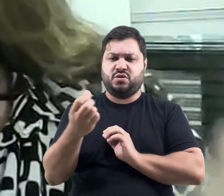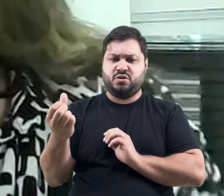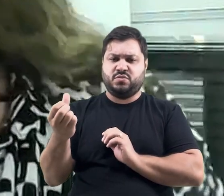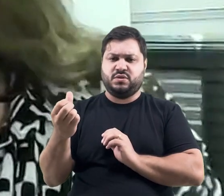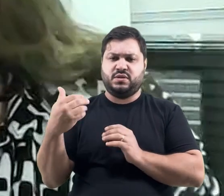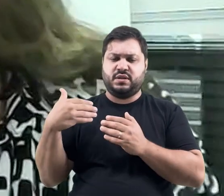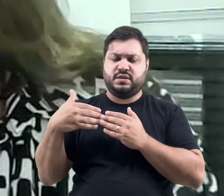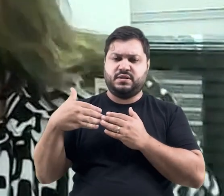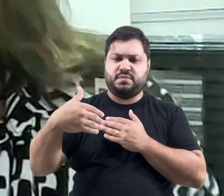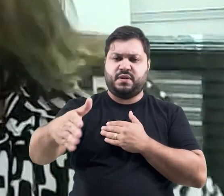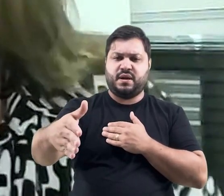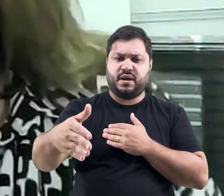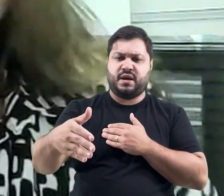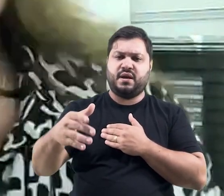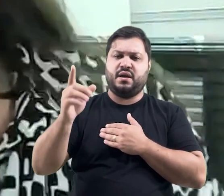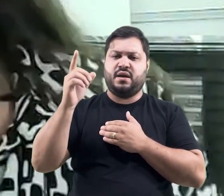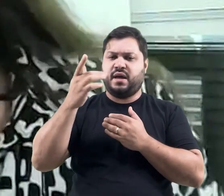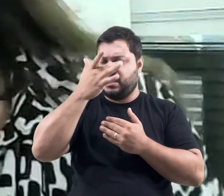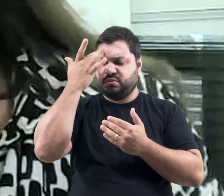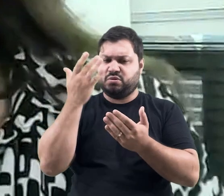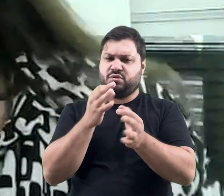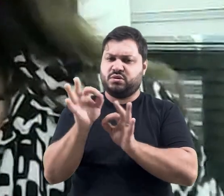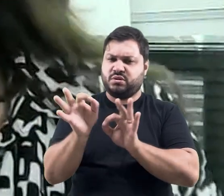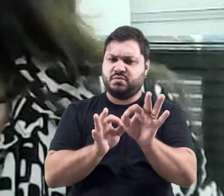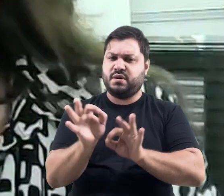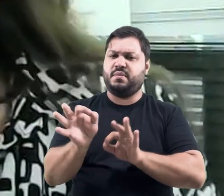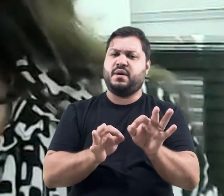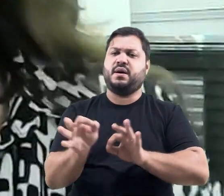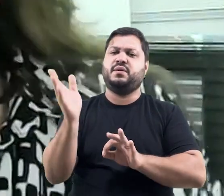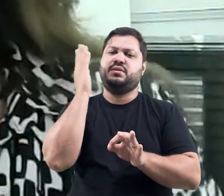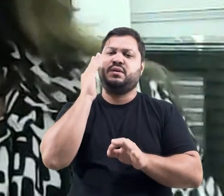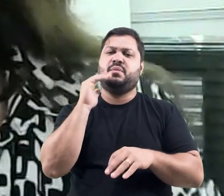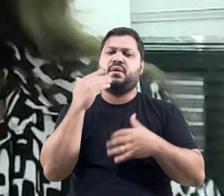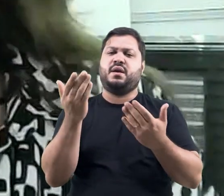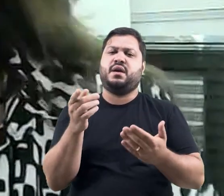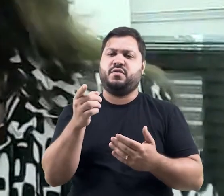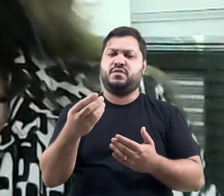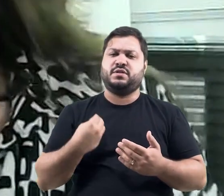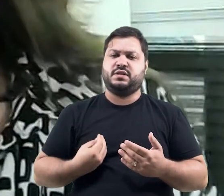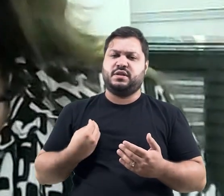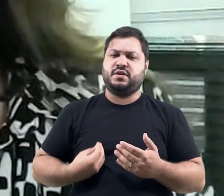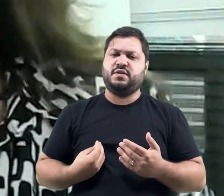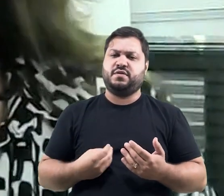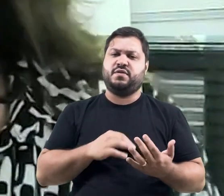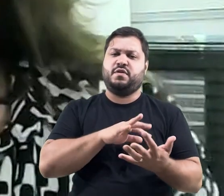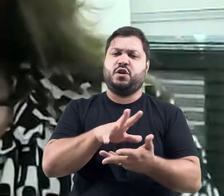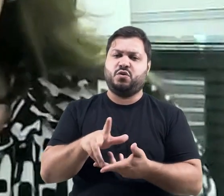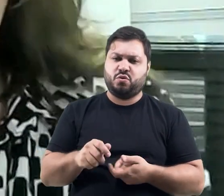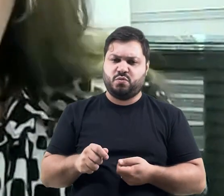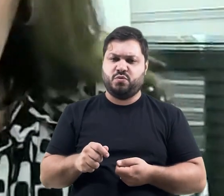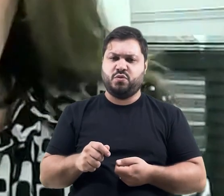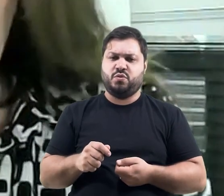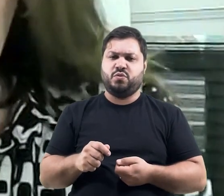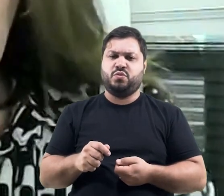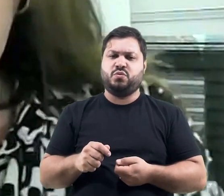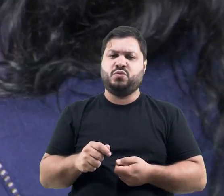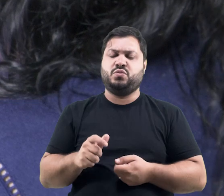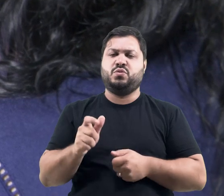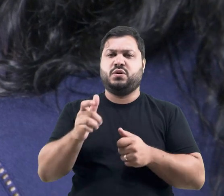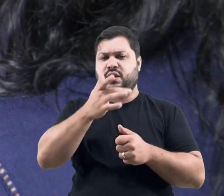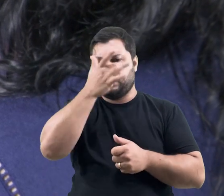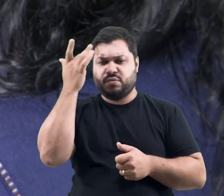criação da lei de 2006 para cá, como as pessoas se preparam, sabe? E aí você vivendo num